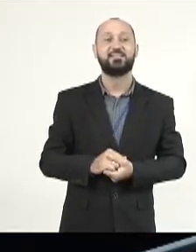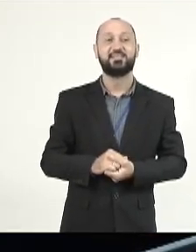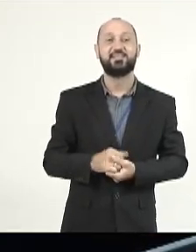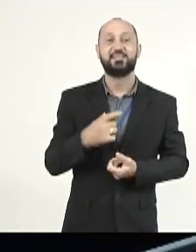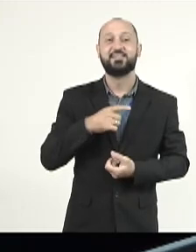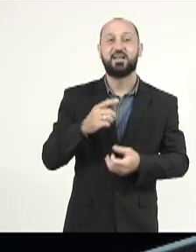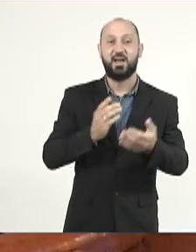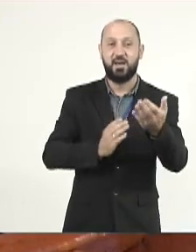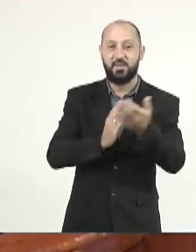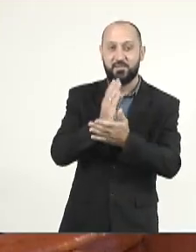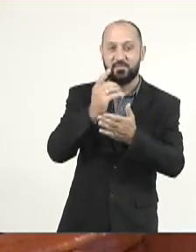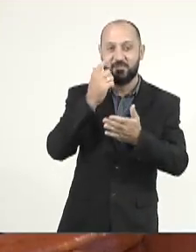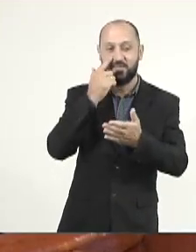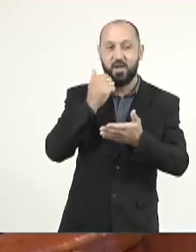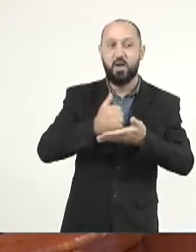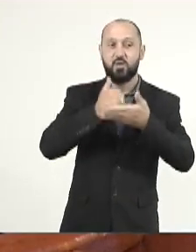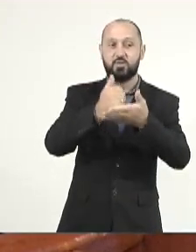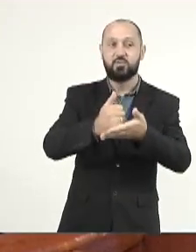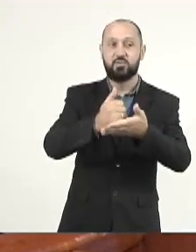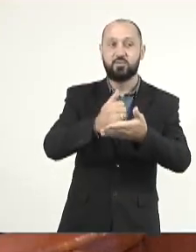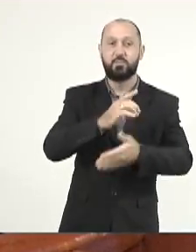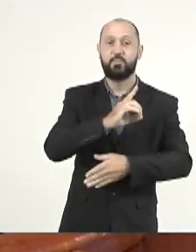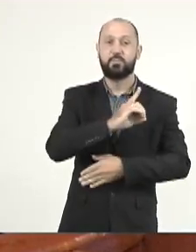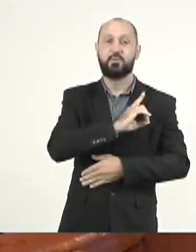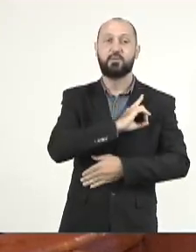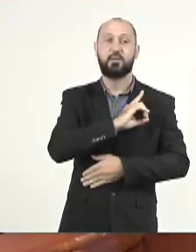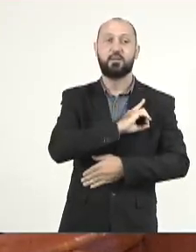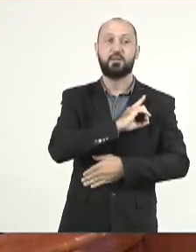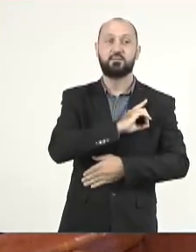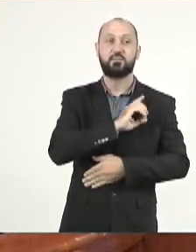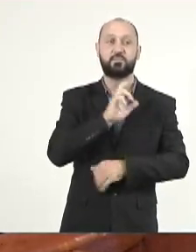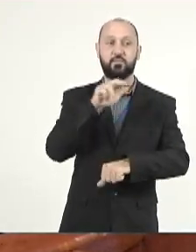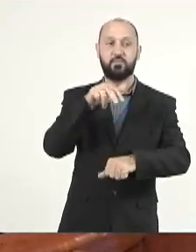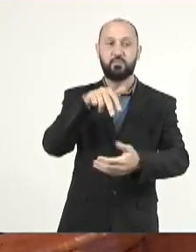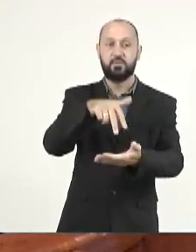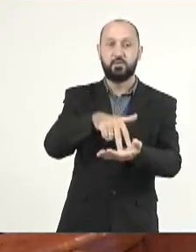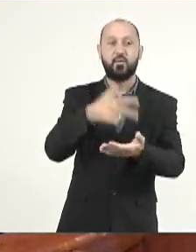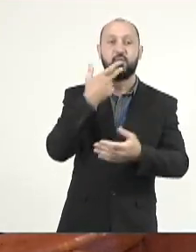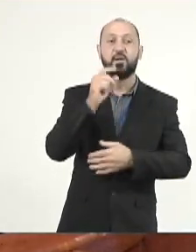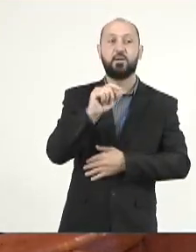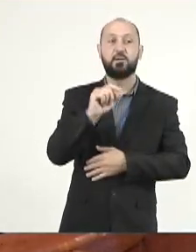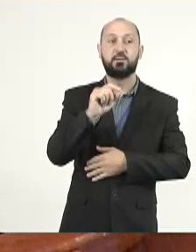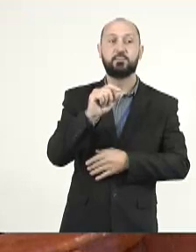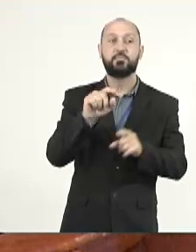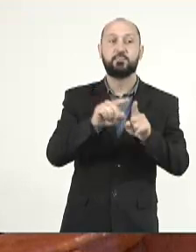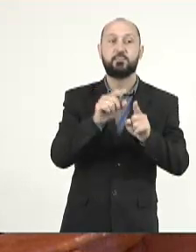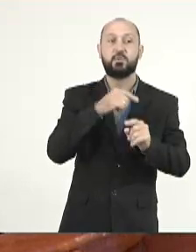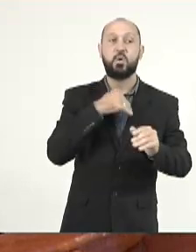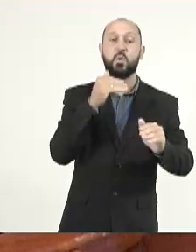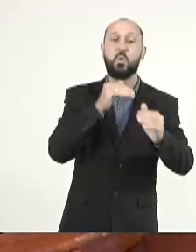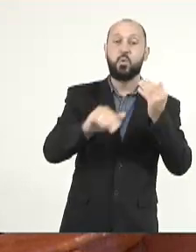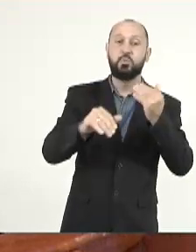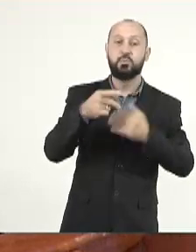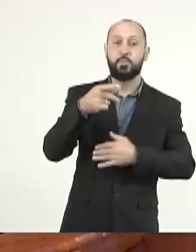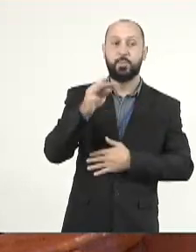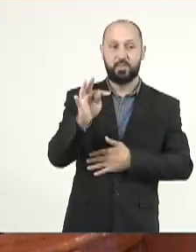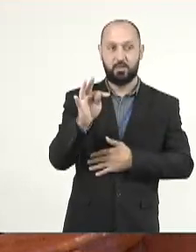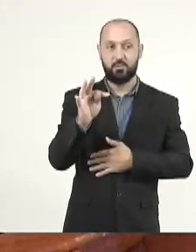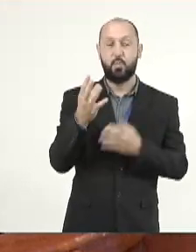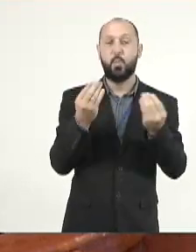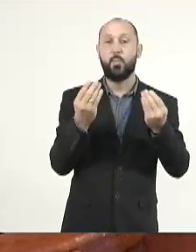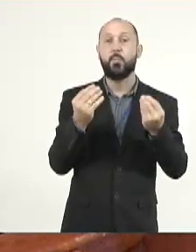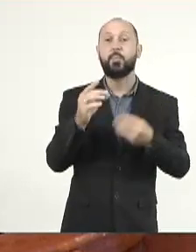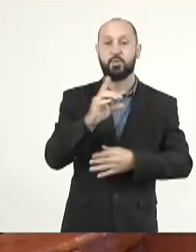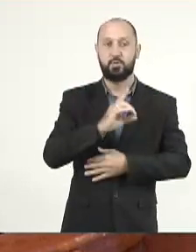nós aprovamos aqui um auxílio para os delegados, o deputado fez uma declaração de voto dizendo, apesar deles serem contra o PT,